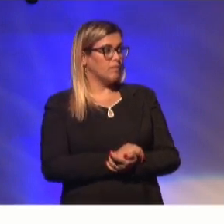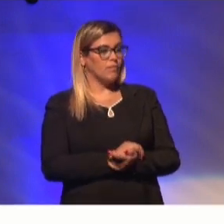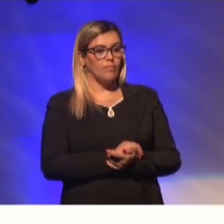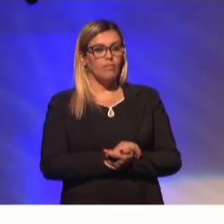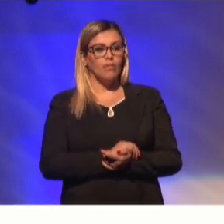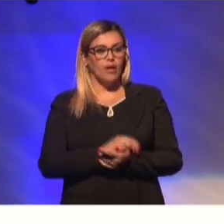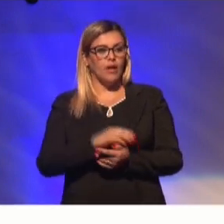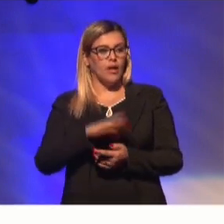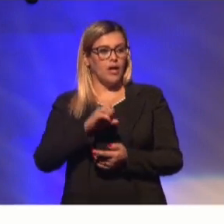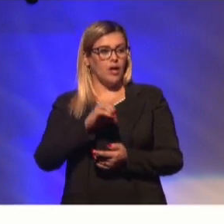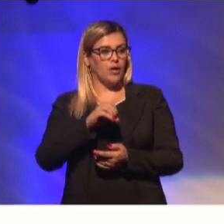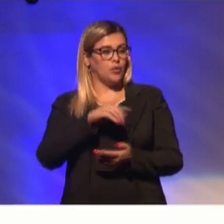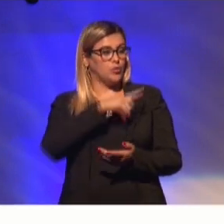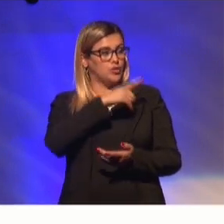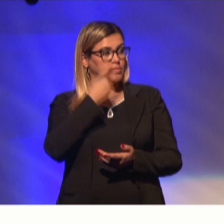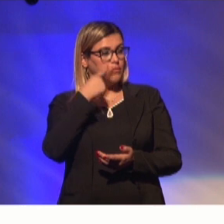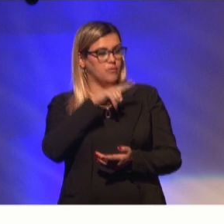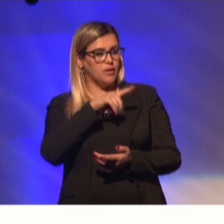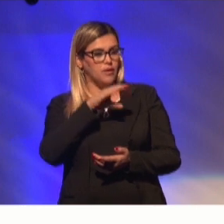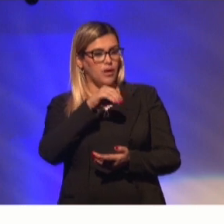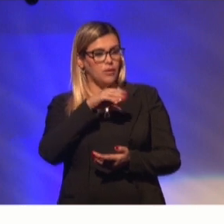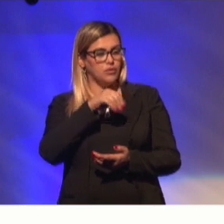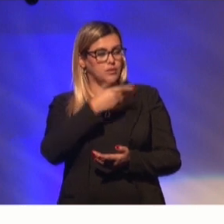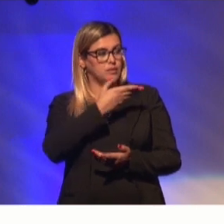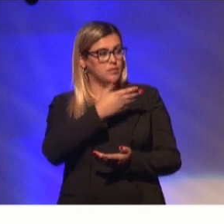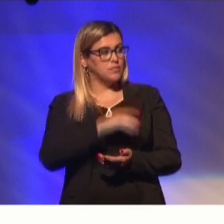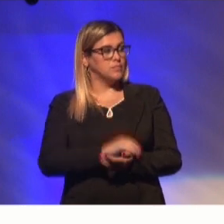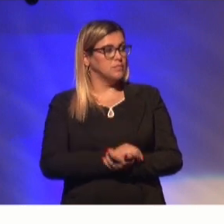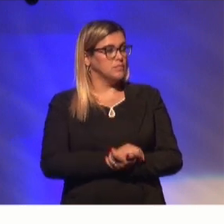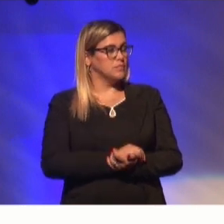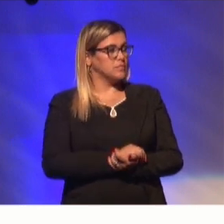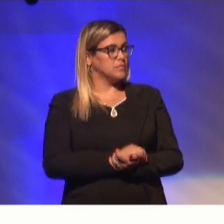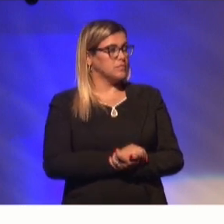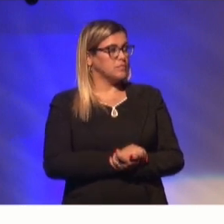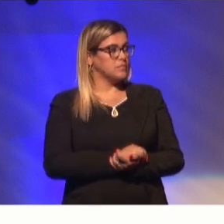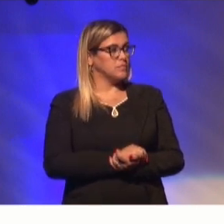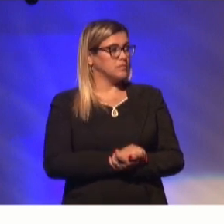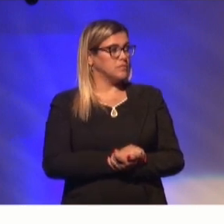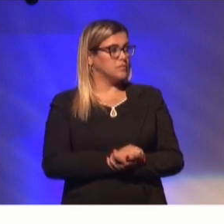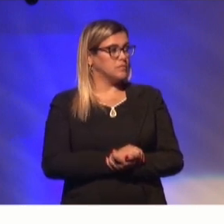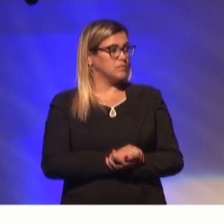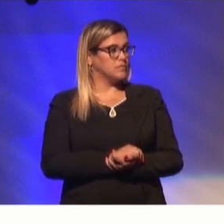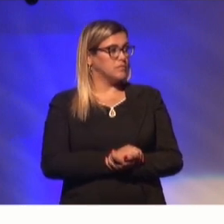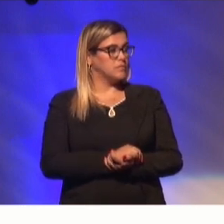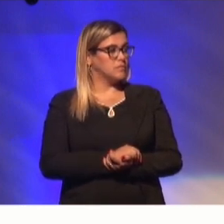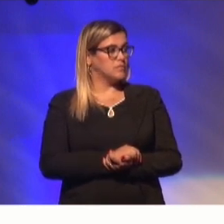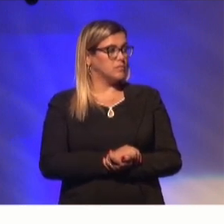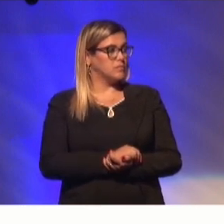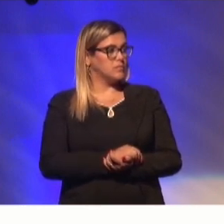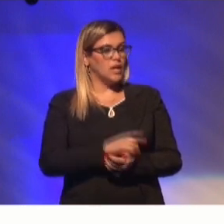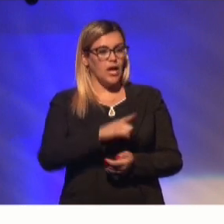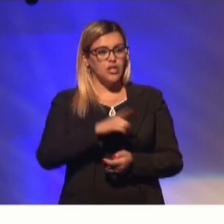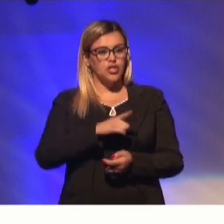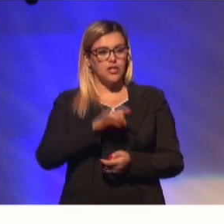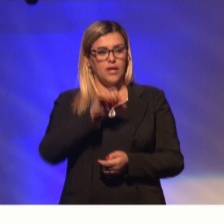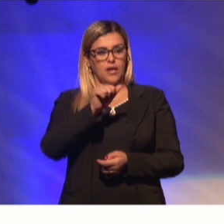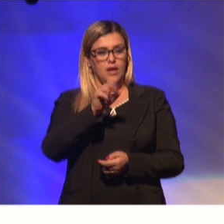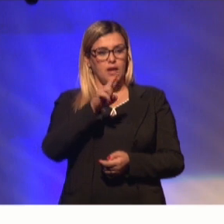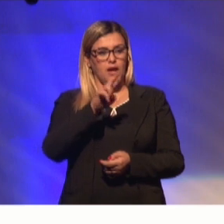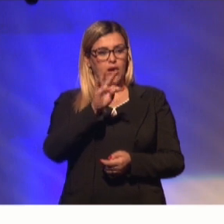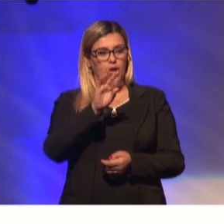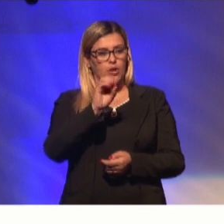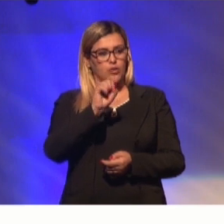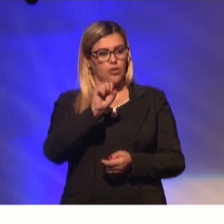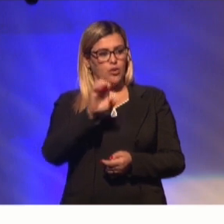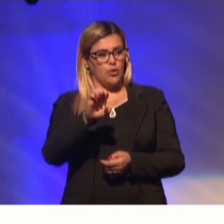incidência radiológica dela, vejam aqui que a gente tem aqui uma artrose acentuada,